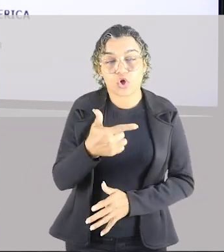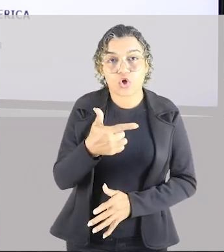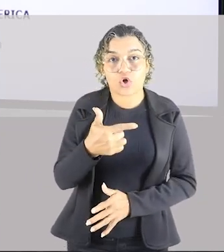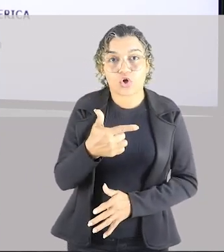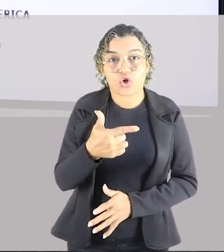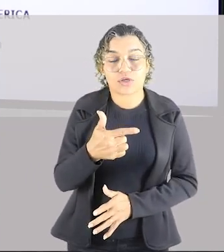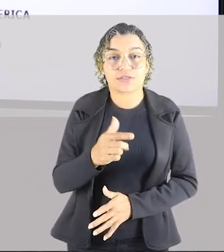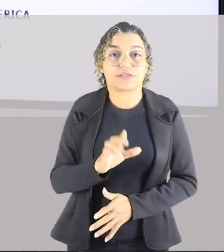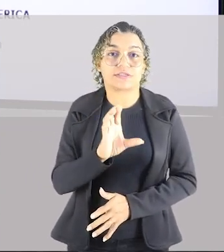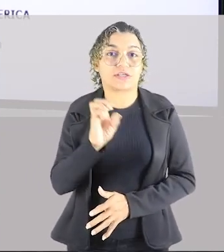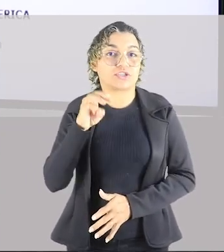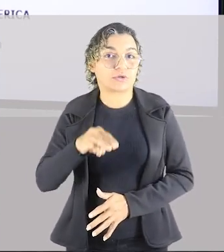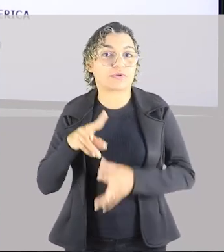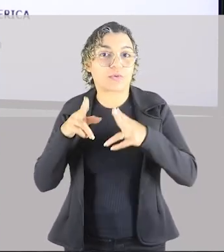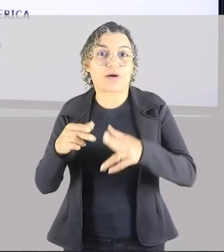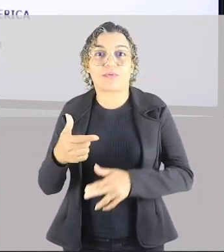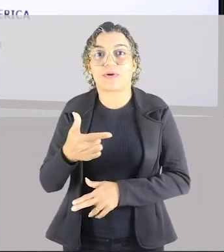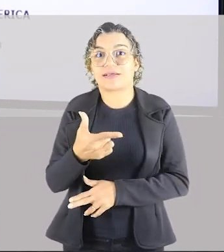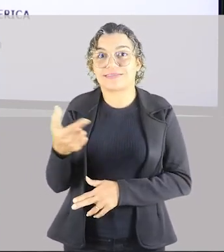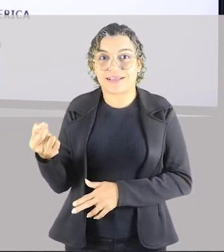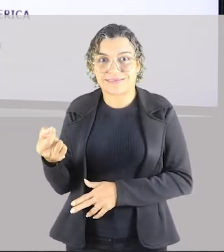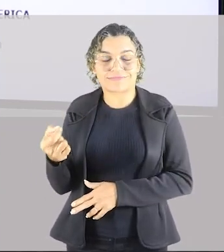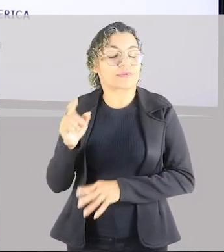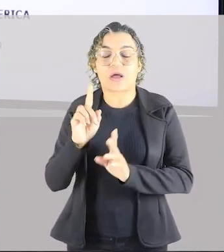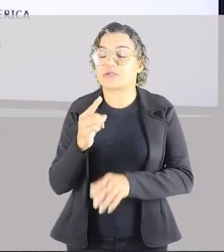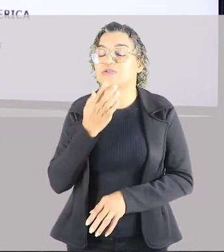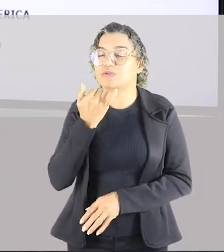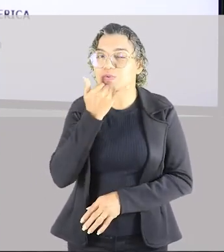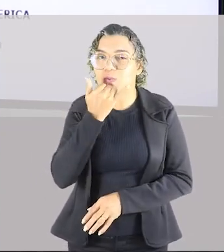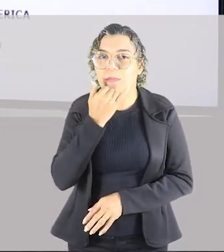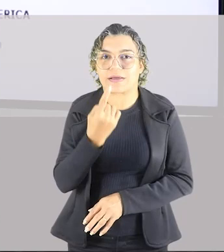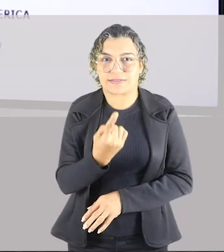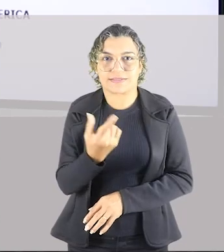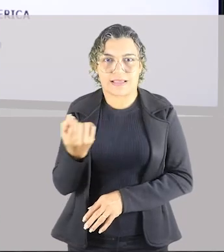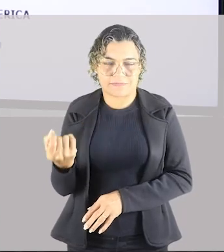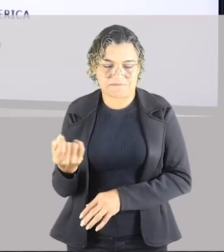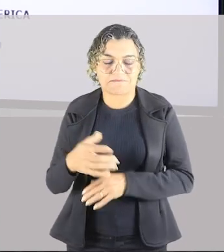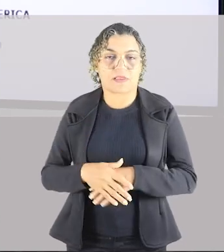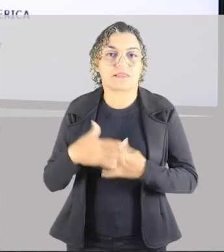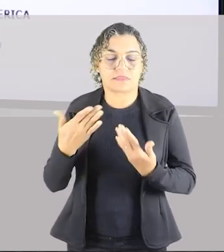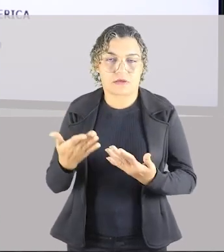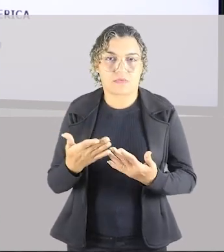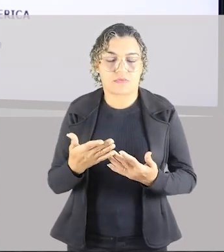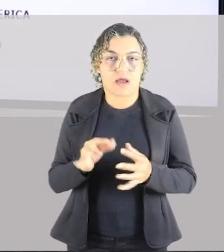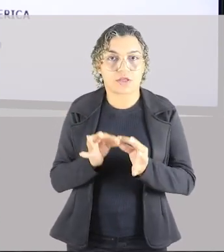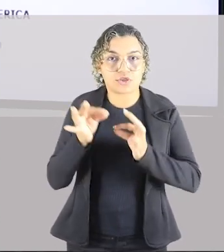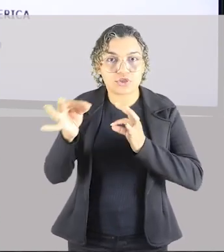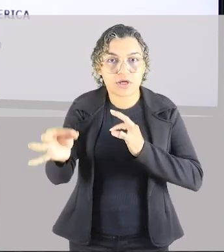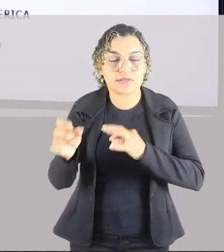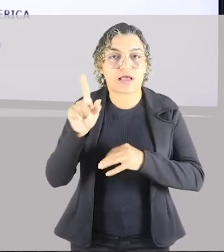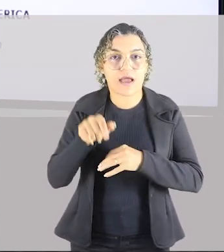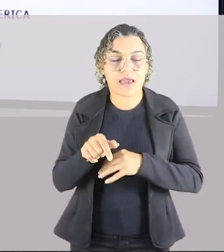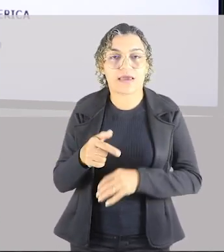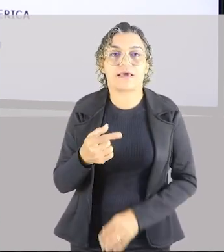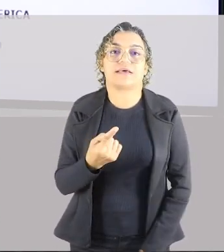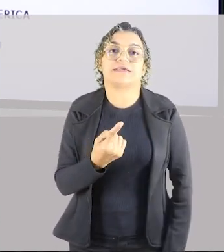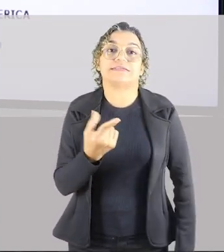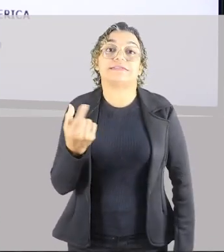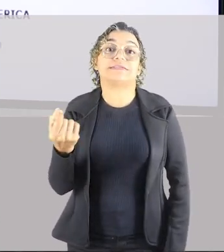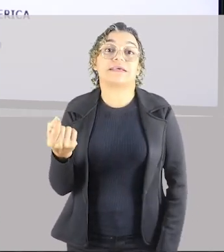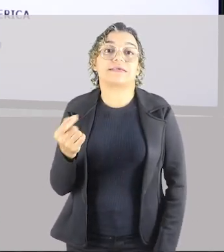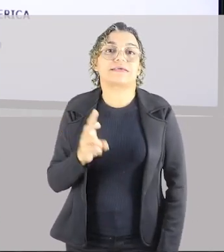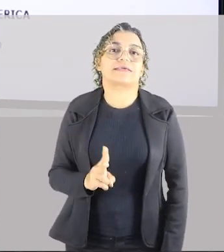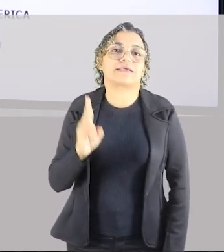vão equivaler a 100. Ou seja, a distância real de uma cidade para outra seria de 100 quilômetros, perfeito? Essa é